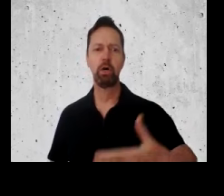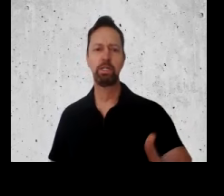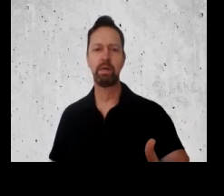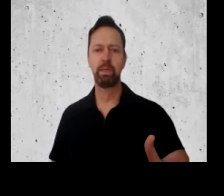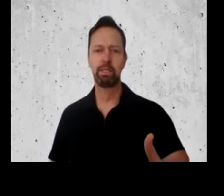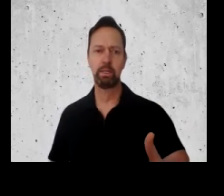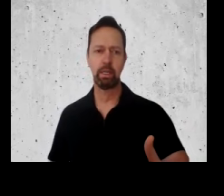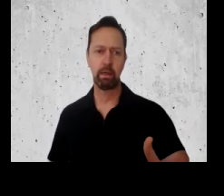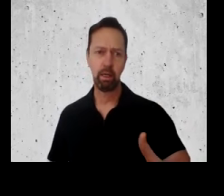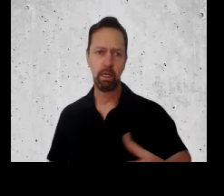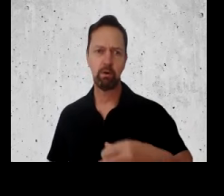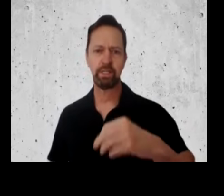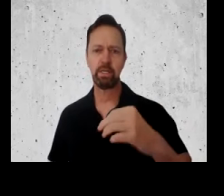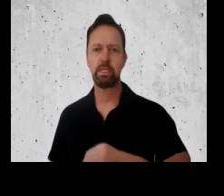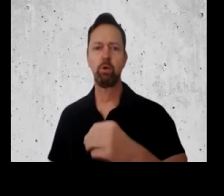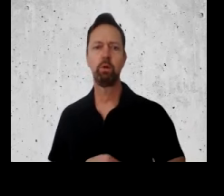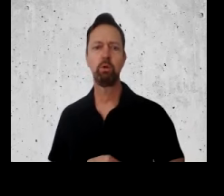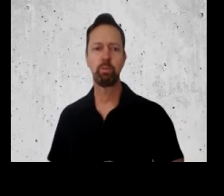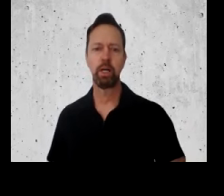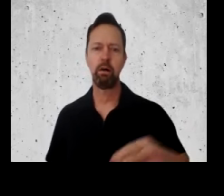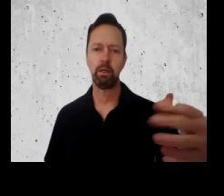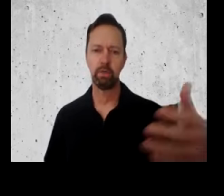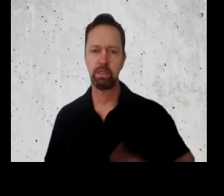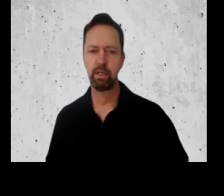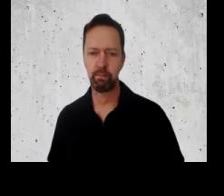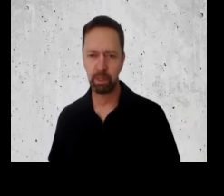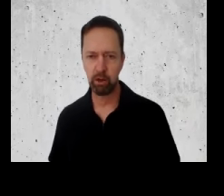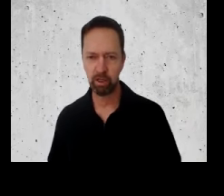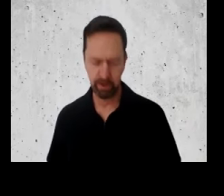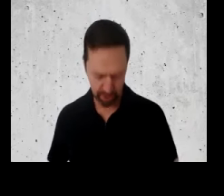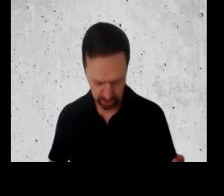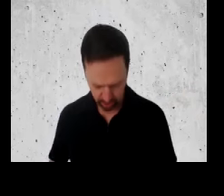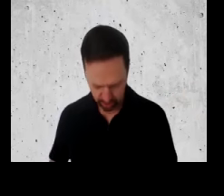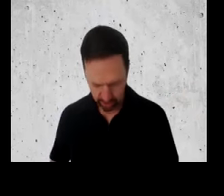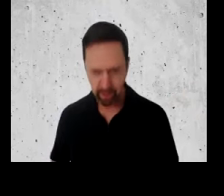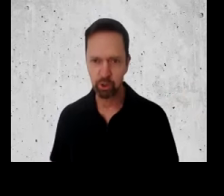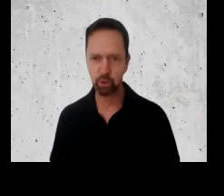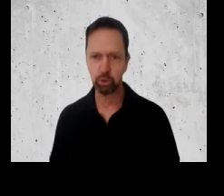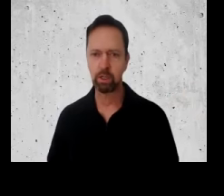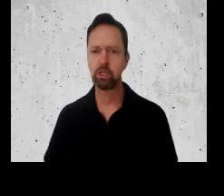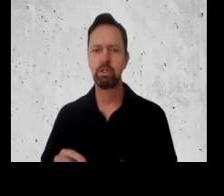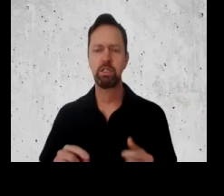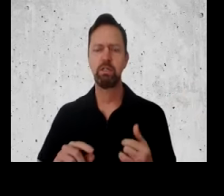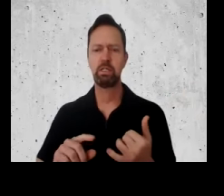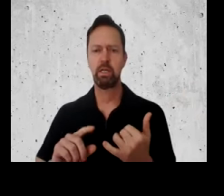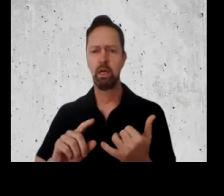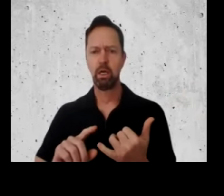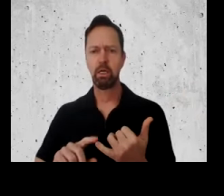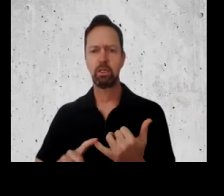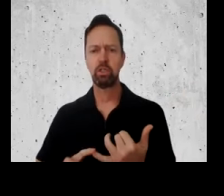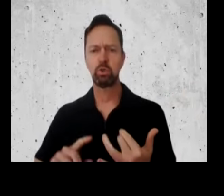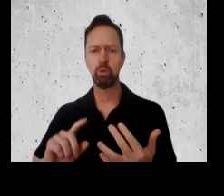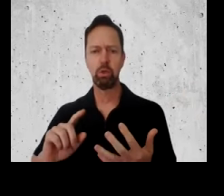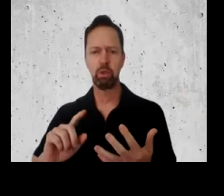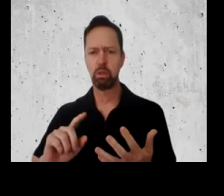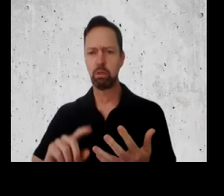aquele negócio de se apresentar. Eu vou fazer 5 alunos por aula e você, pela ordem alfabética, é o segundo. Então, é só Pronto. você se dizer